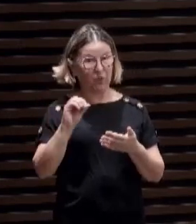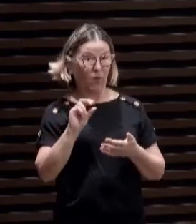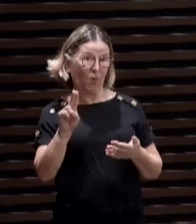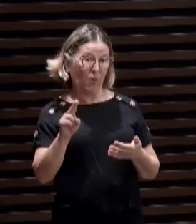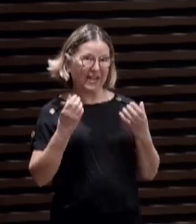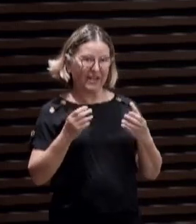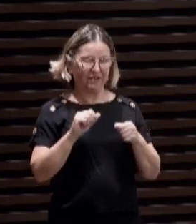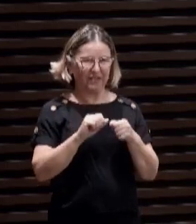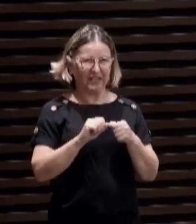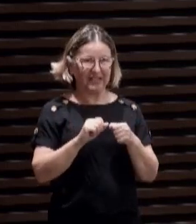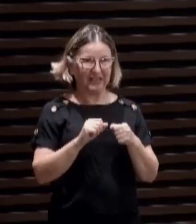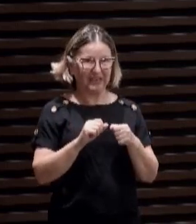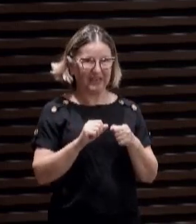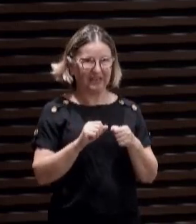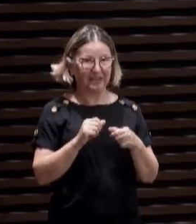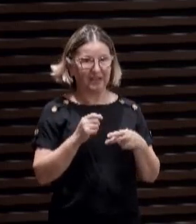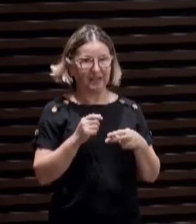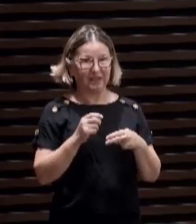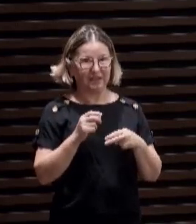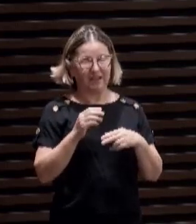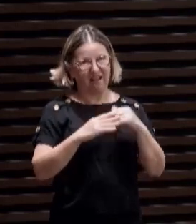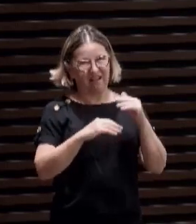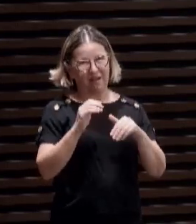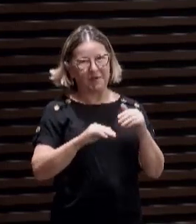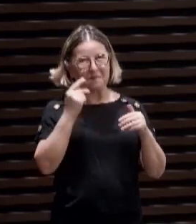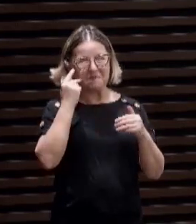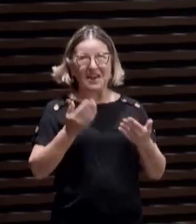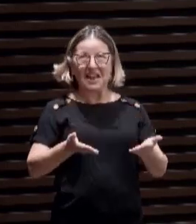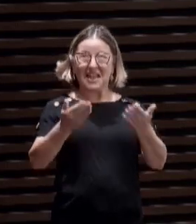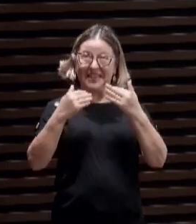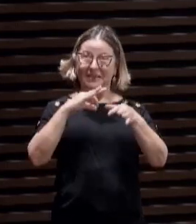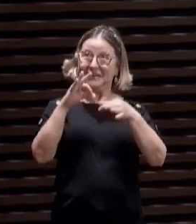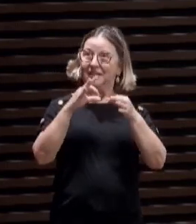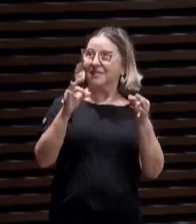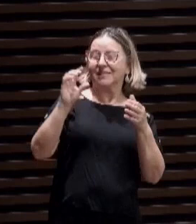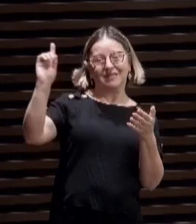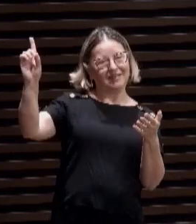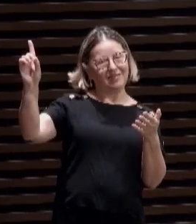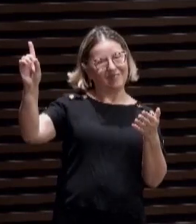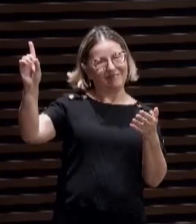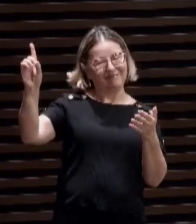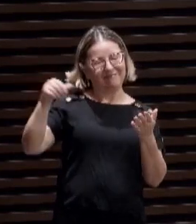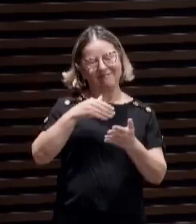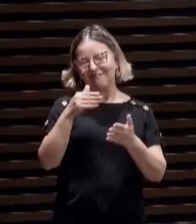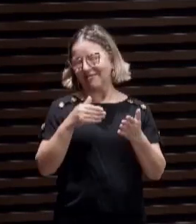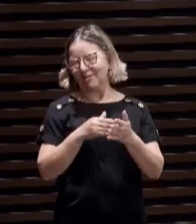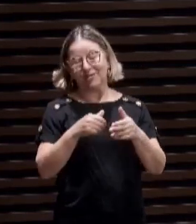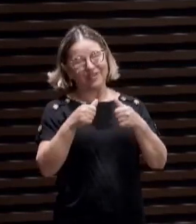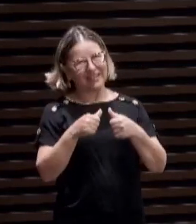alguma coisa para receber algum prêmio, alguma recompensa de Deus, tudo isso será